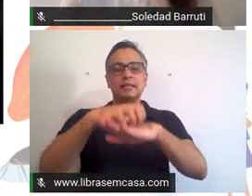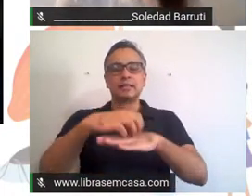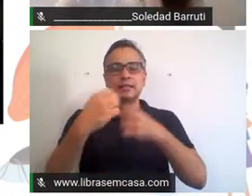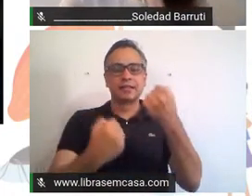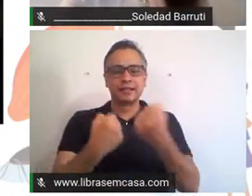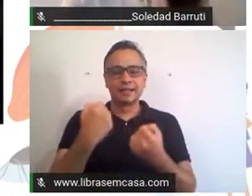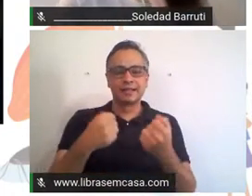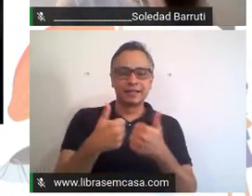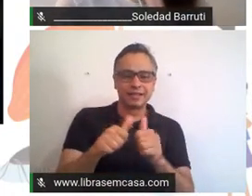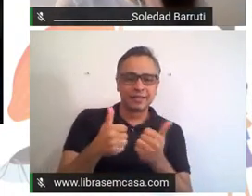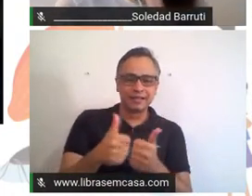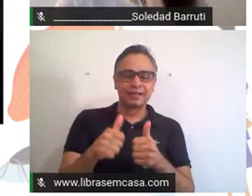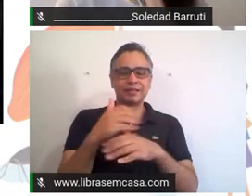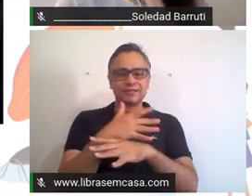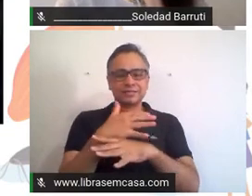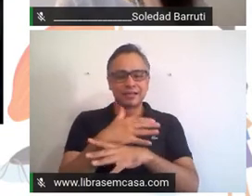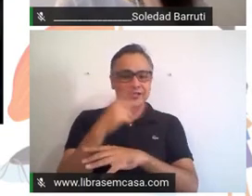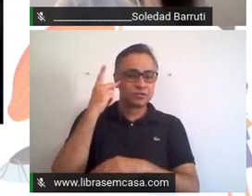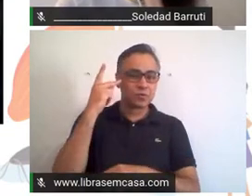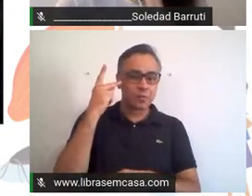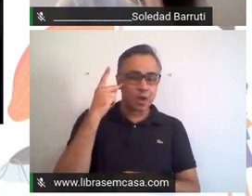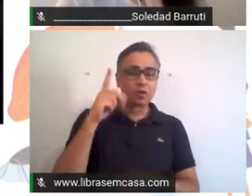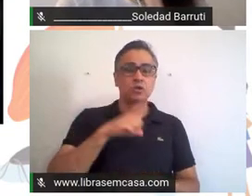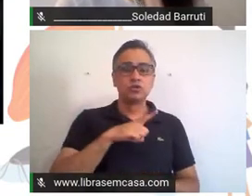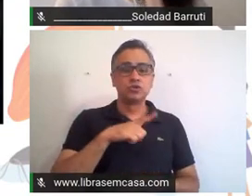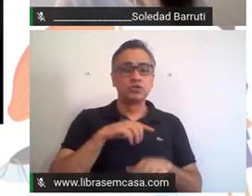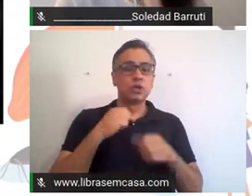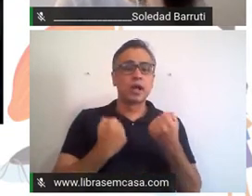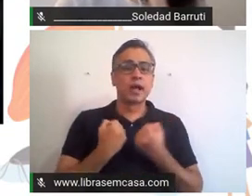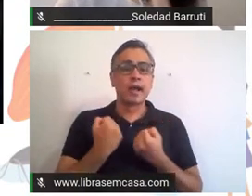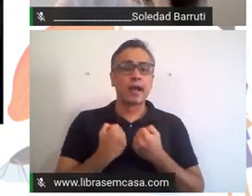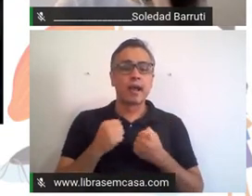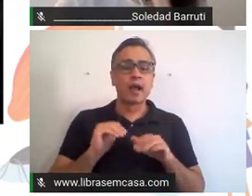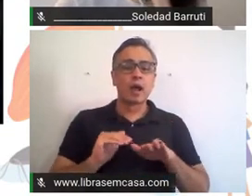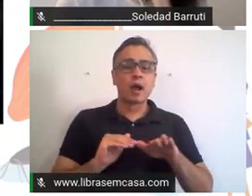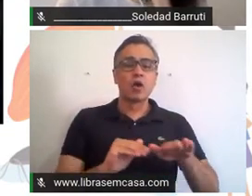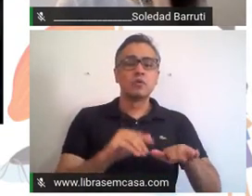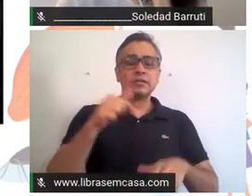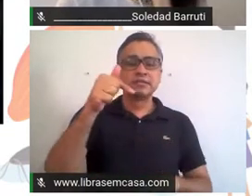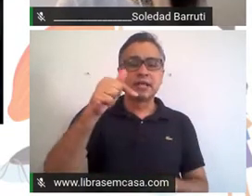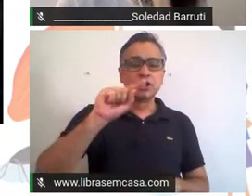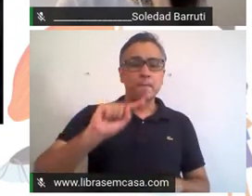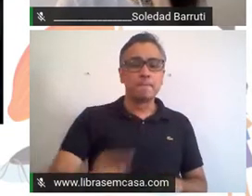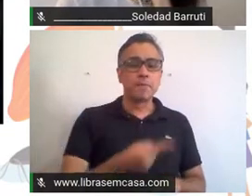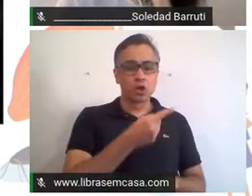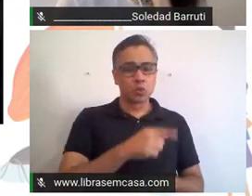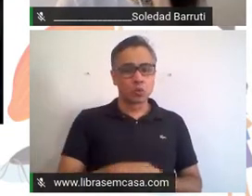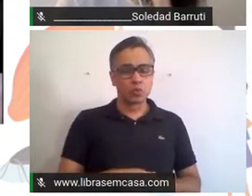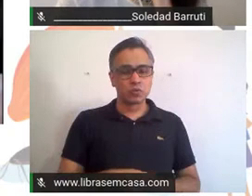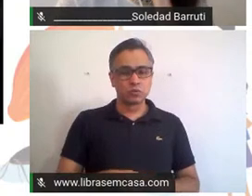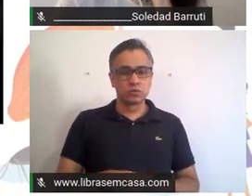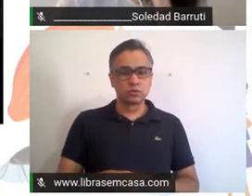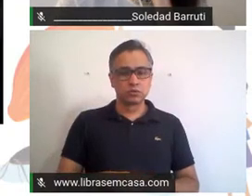de transporte na cidade de São Paulo. Né? A cidade de São Paulo tem 7 milhões de automóveis.